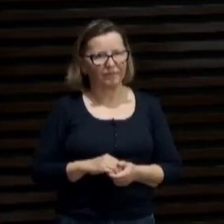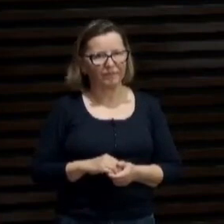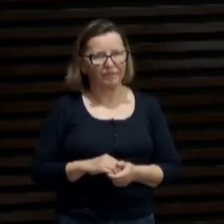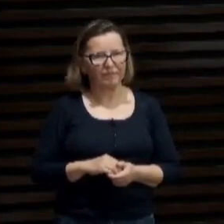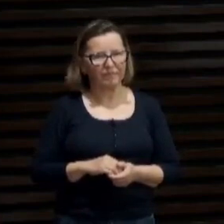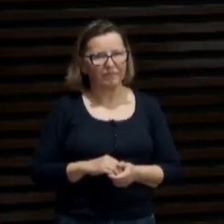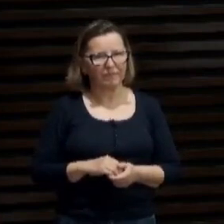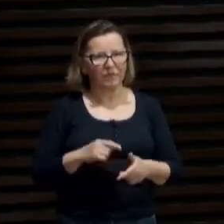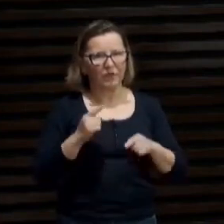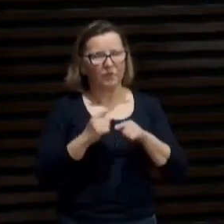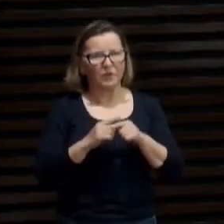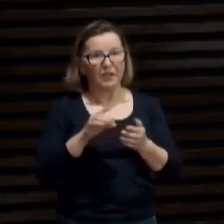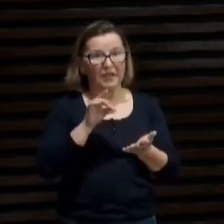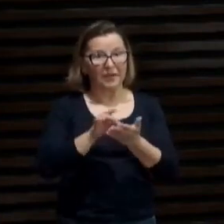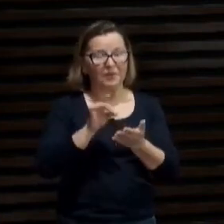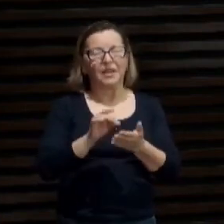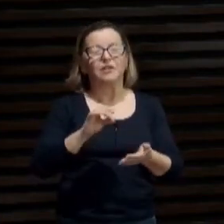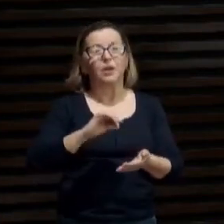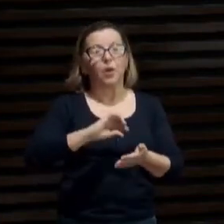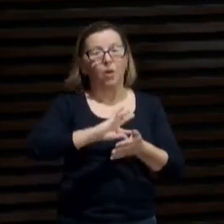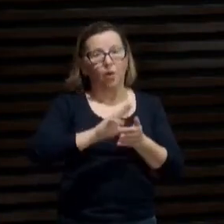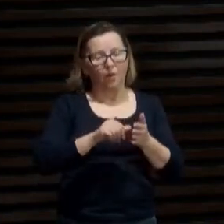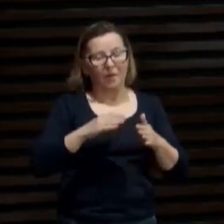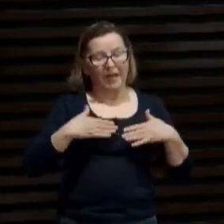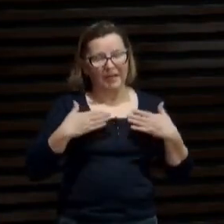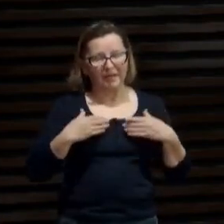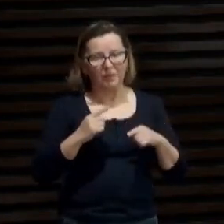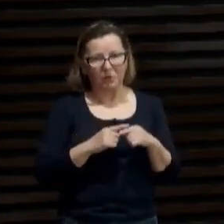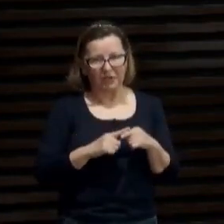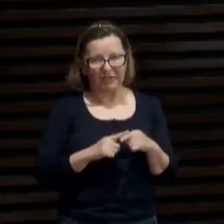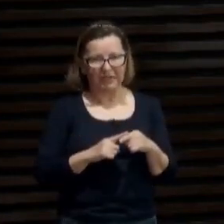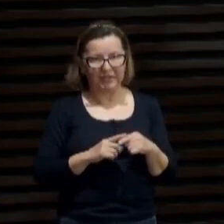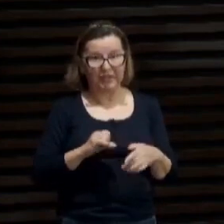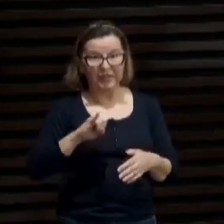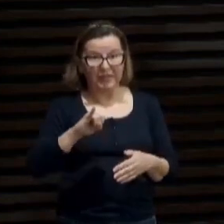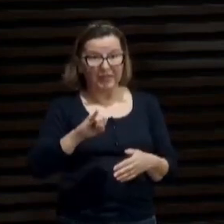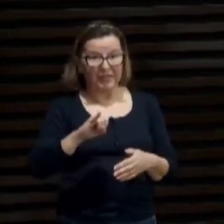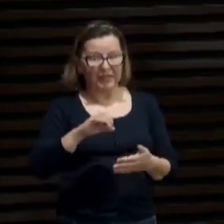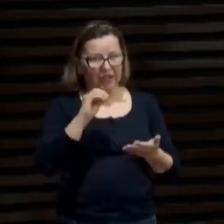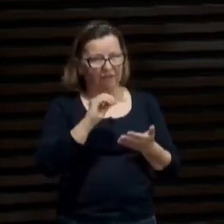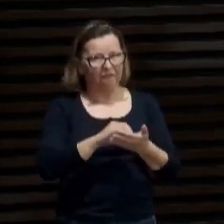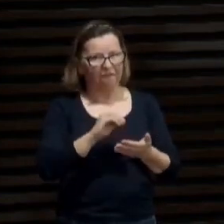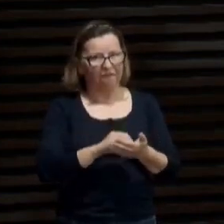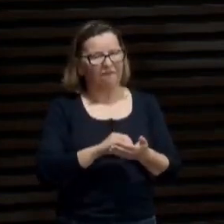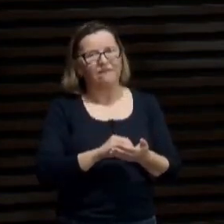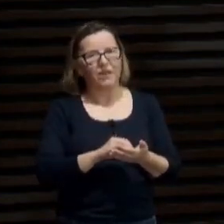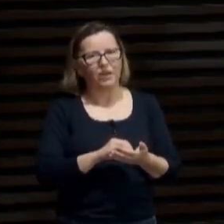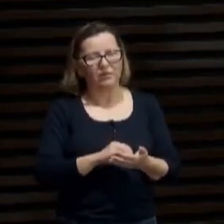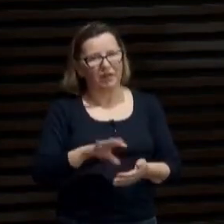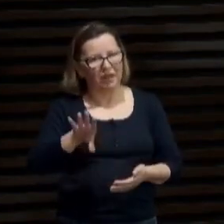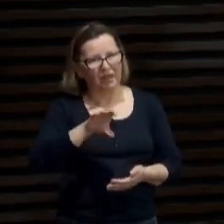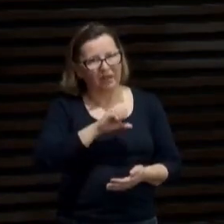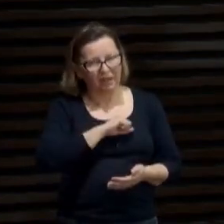Por que a inimizade rouba a alegria? Porque quando você tem um desafeto, provavelmente esse desafeto é a pessoa que você menos